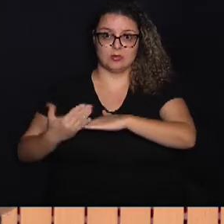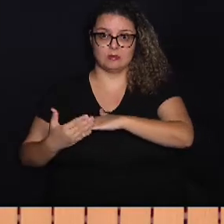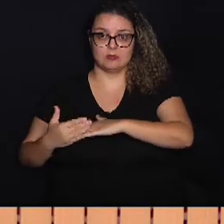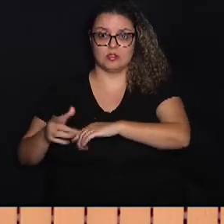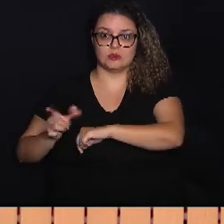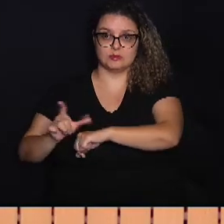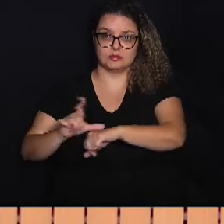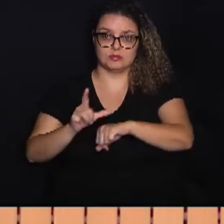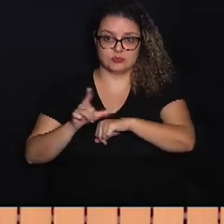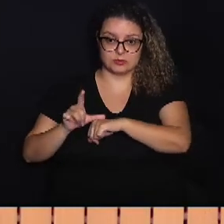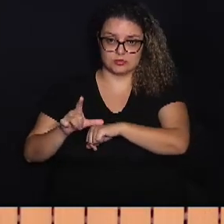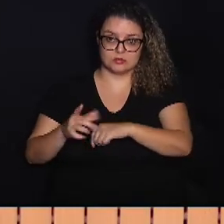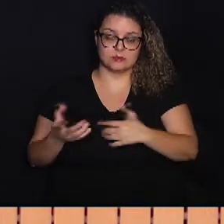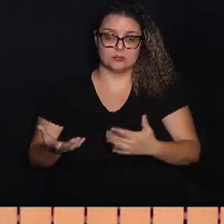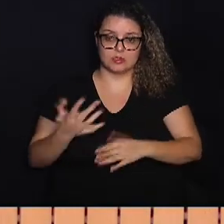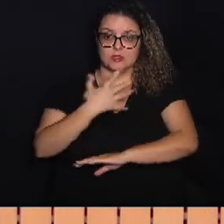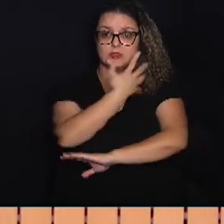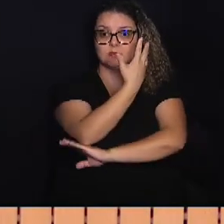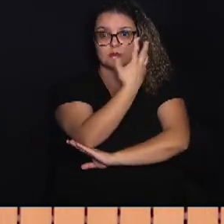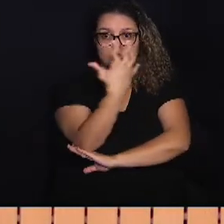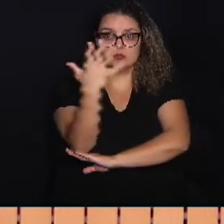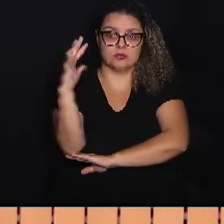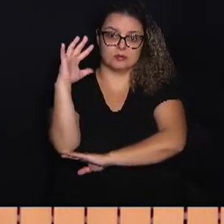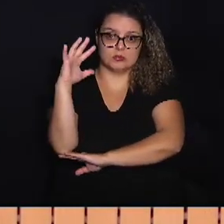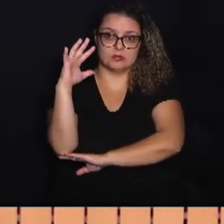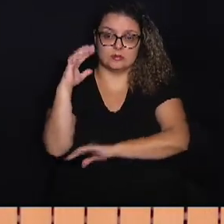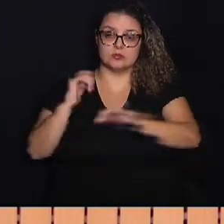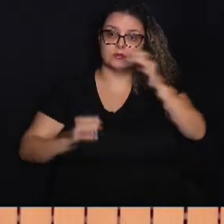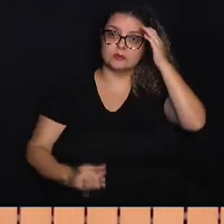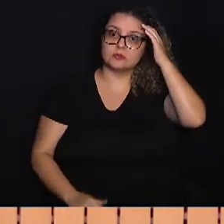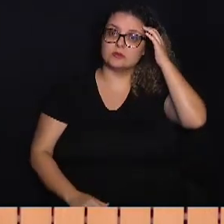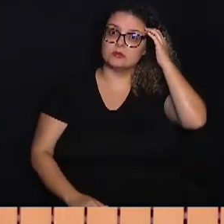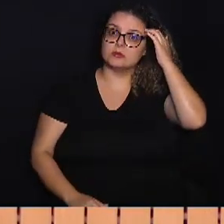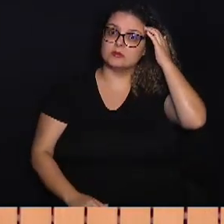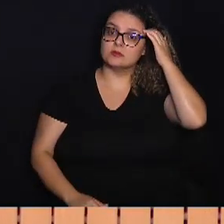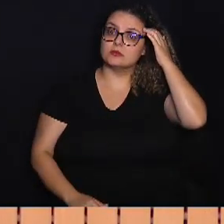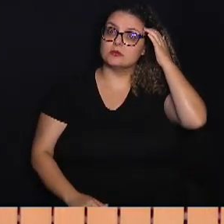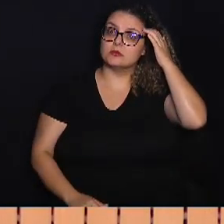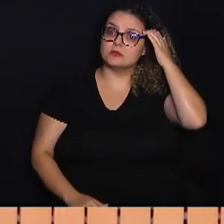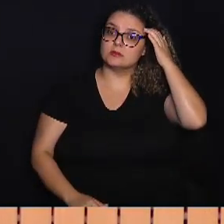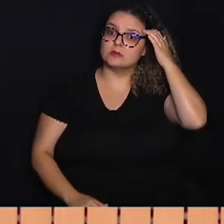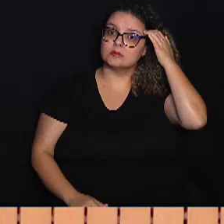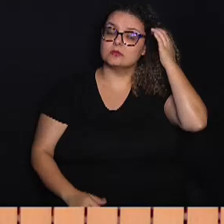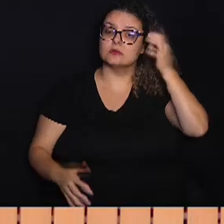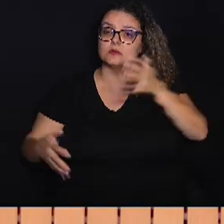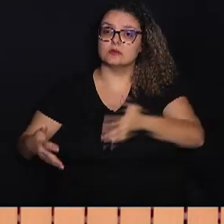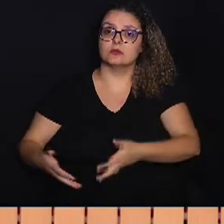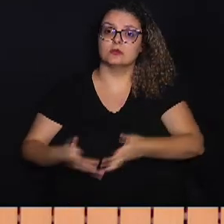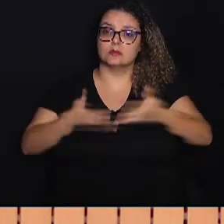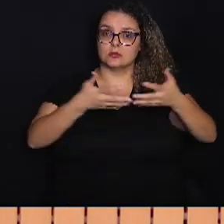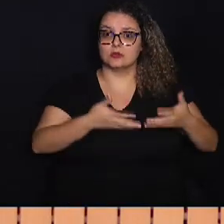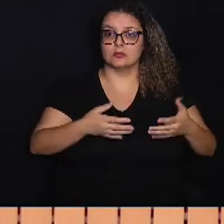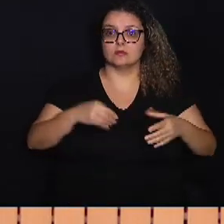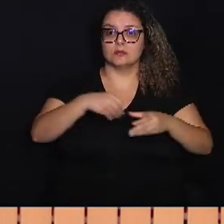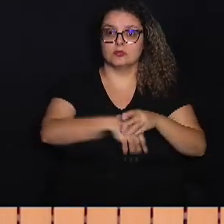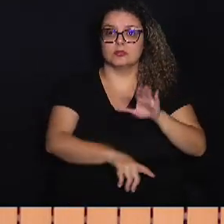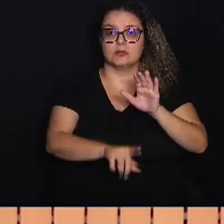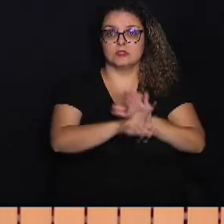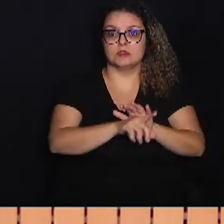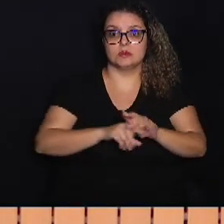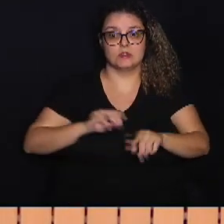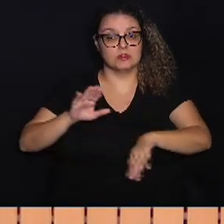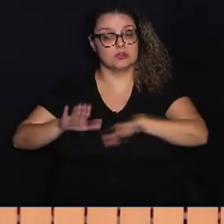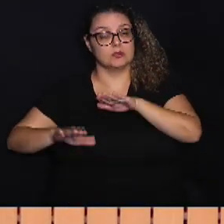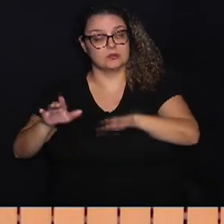comerciais essas árvores são extraídas ora por por dentro da Lei Ora por fora